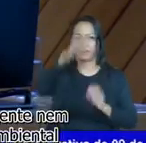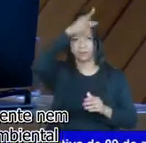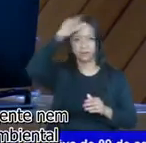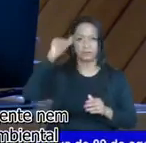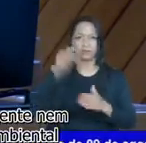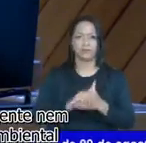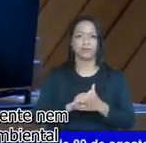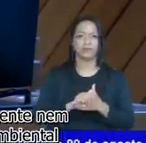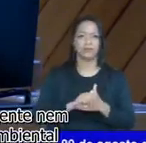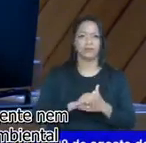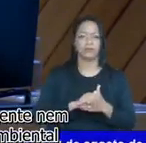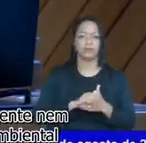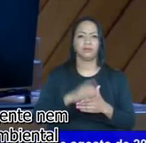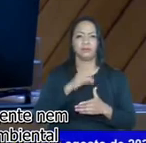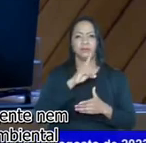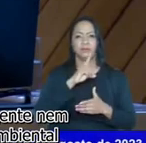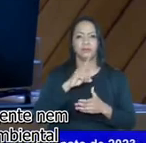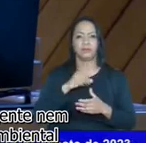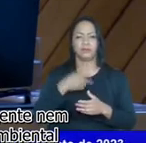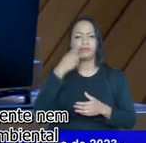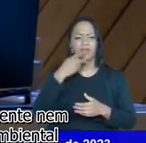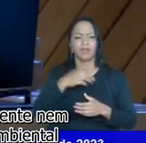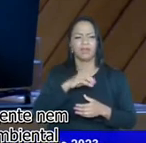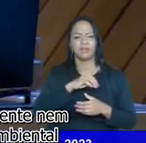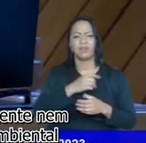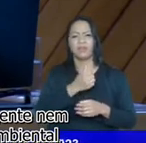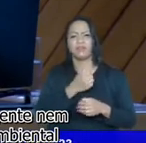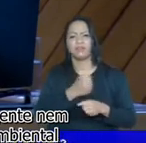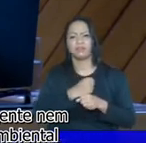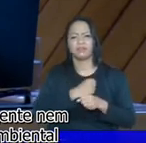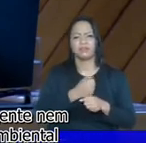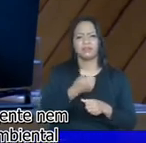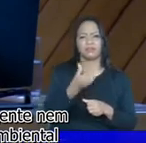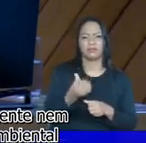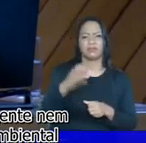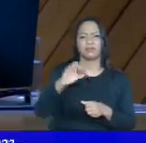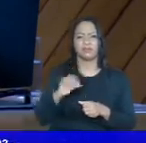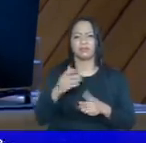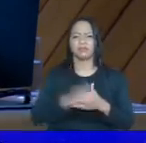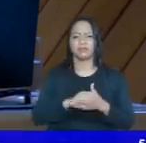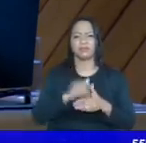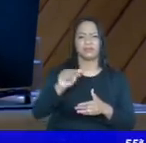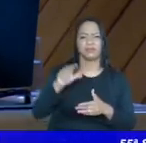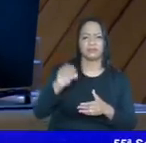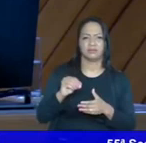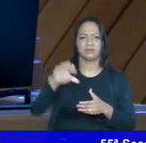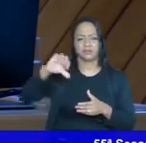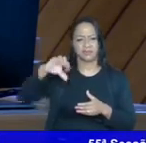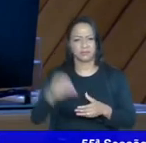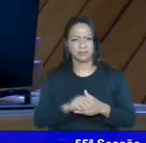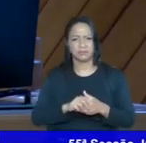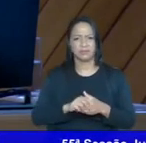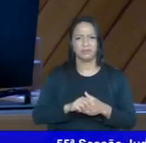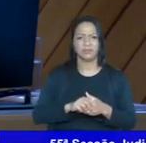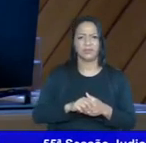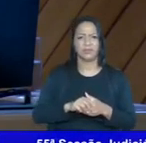de 60, 70 também não existia, a gente não falava, mesmo na Amazônia, não se falava em direito ambiental, e muito menos